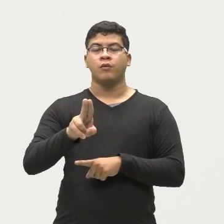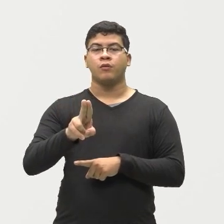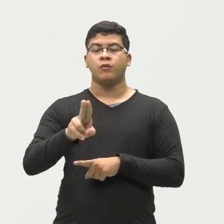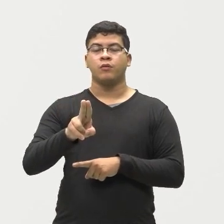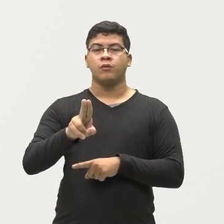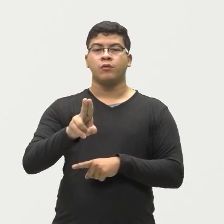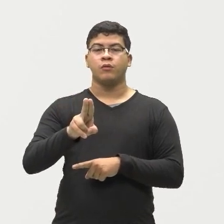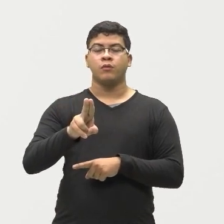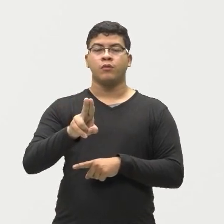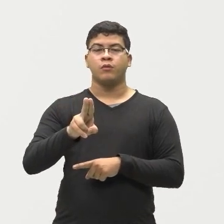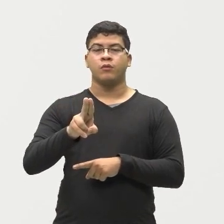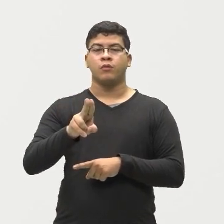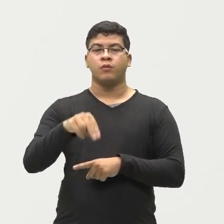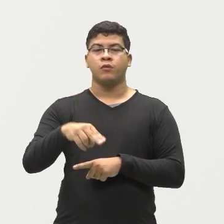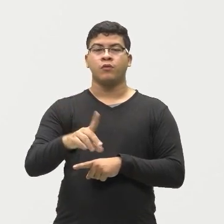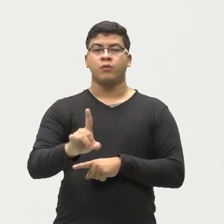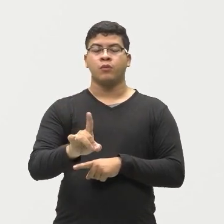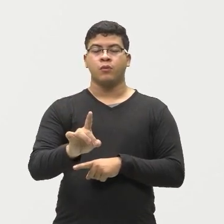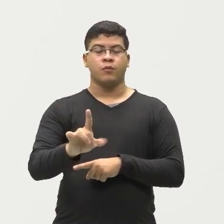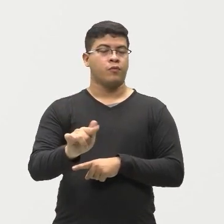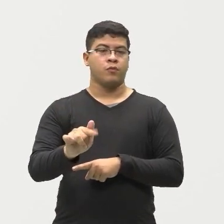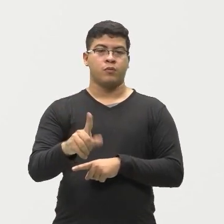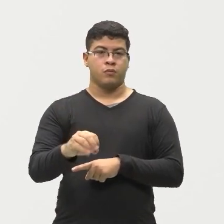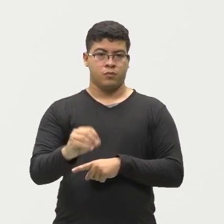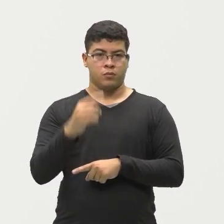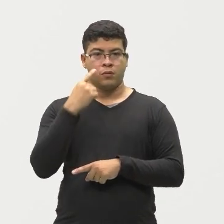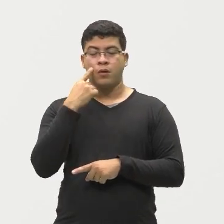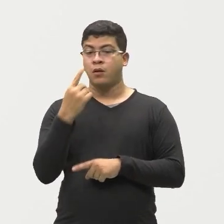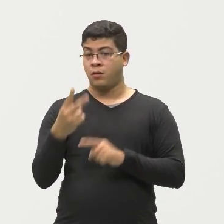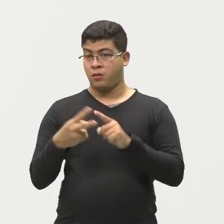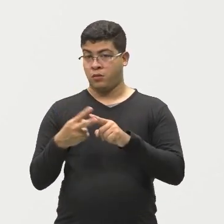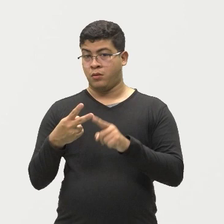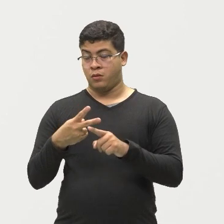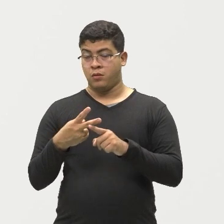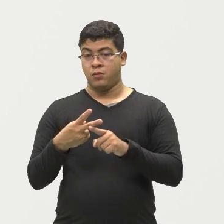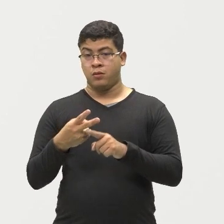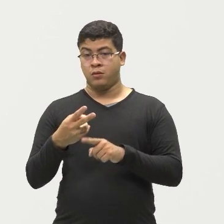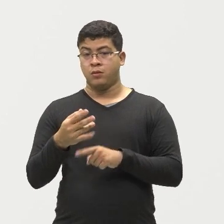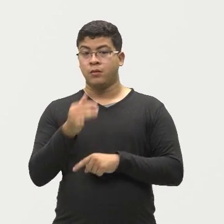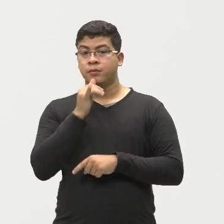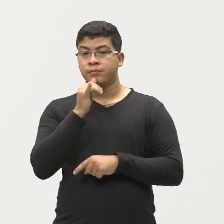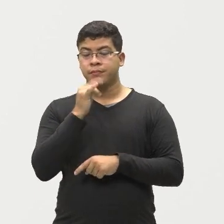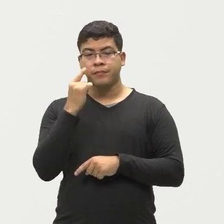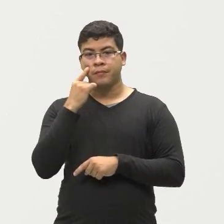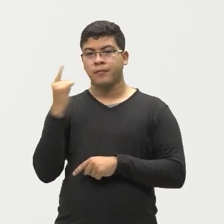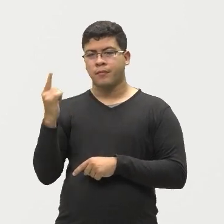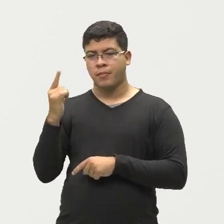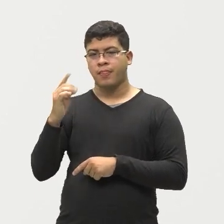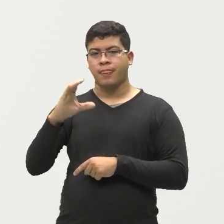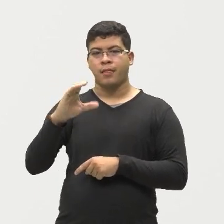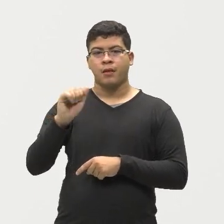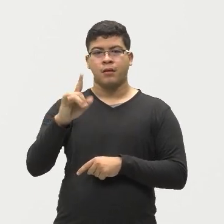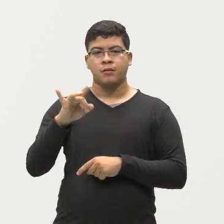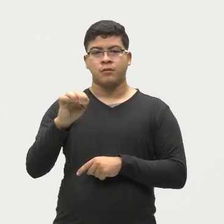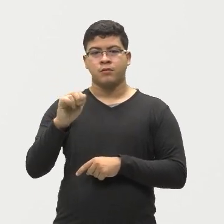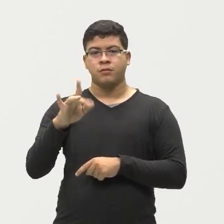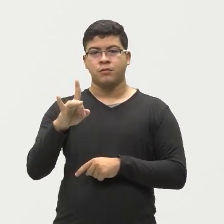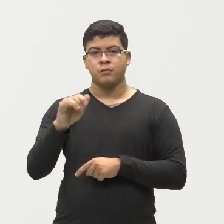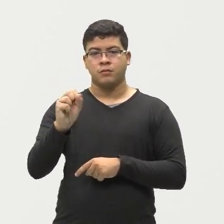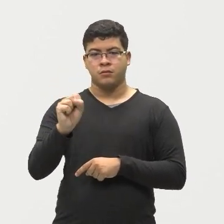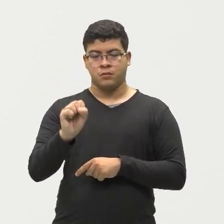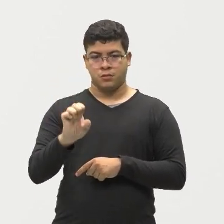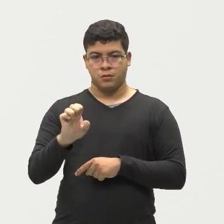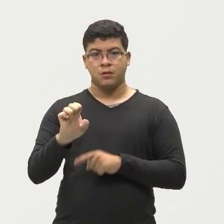dos fungos, a gente trouxe aqui dois exemplos. O exemplo da candidíase, né? A candidíase também está relacionada aqui,